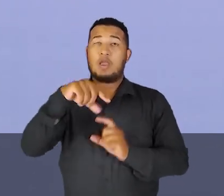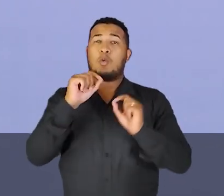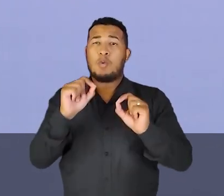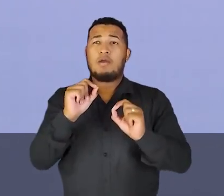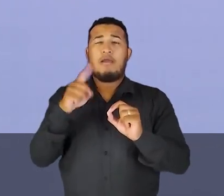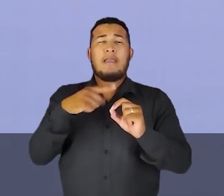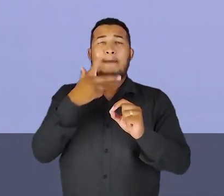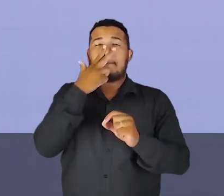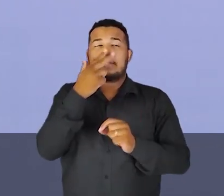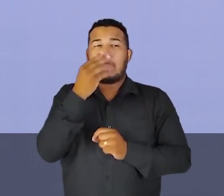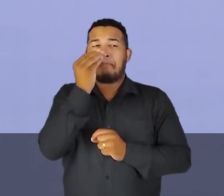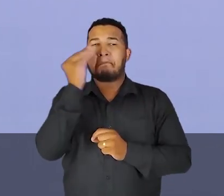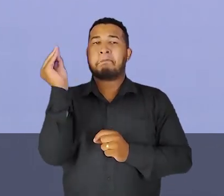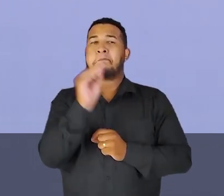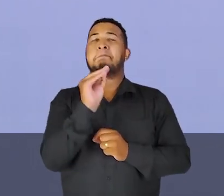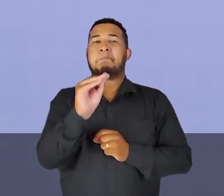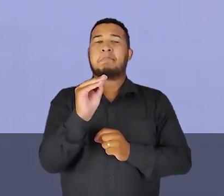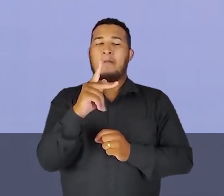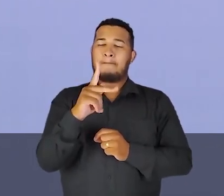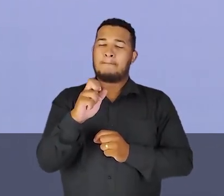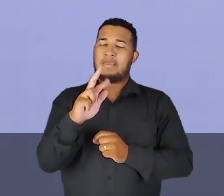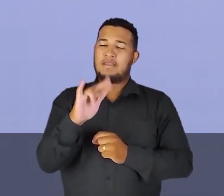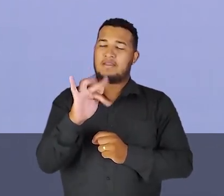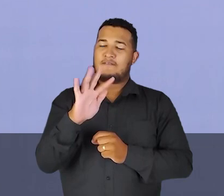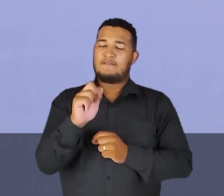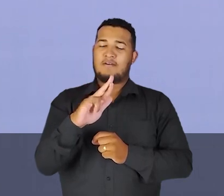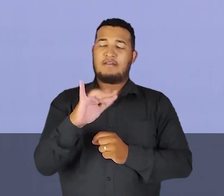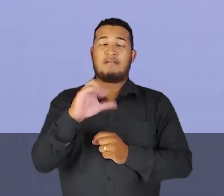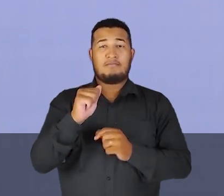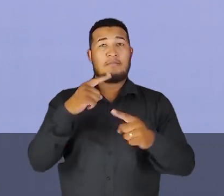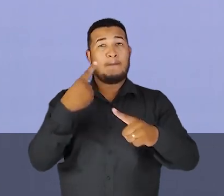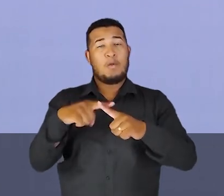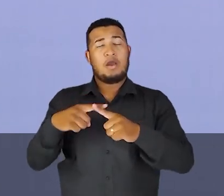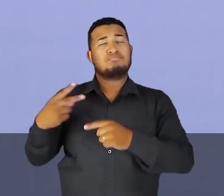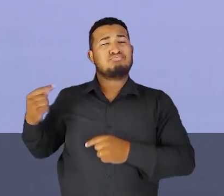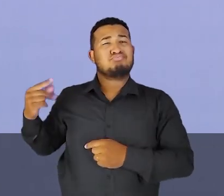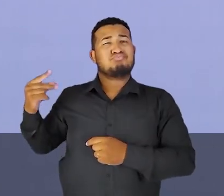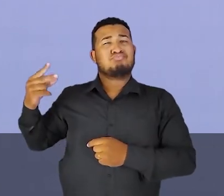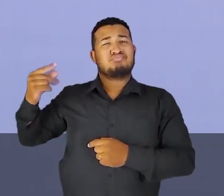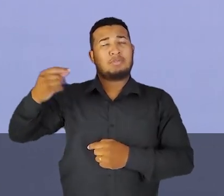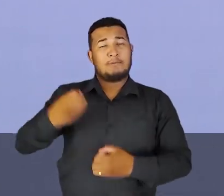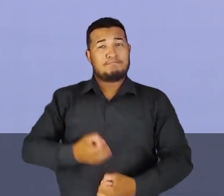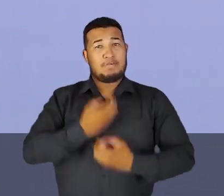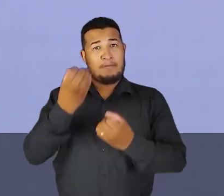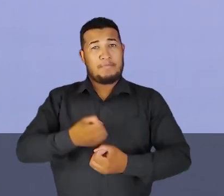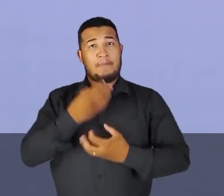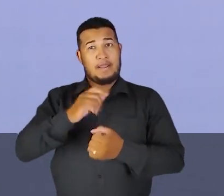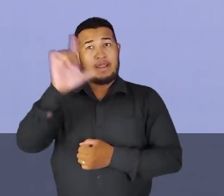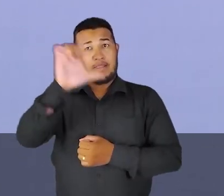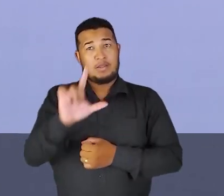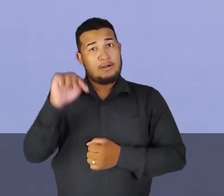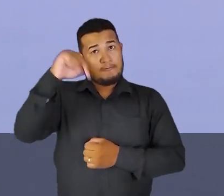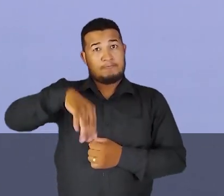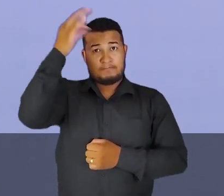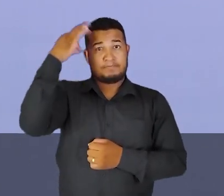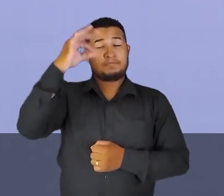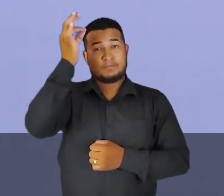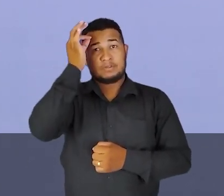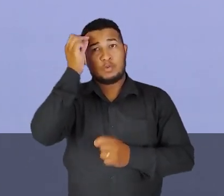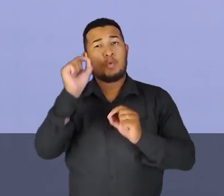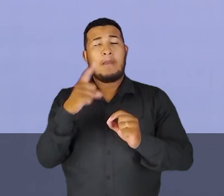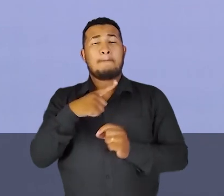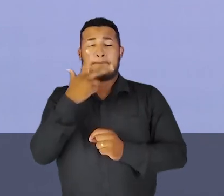ela é periférica, exatamente porque por muito tempo as produções literárias no Espírito Santo